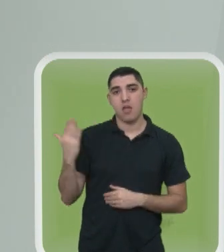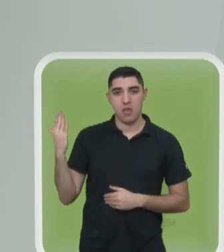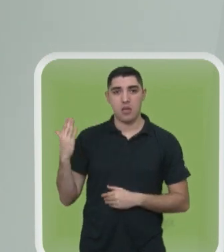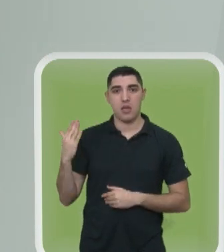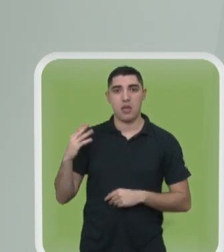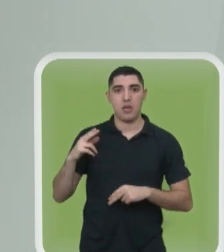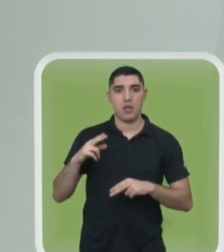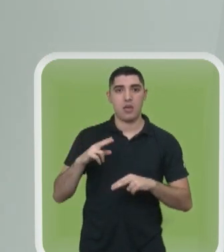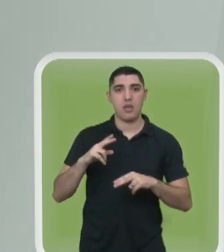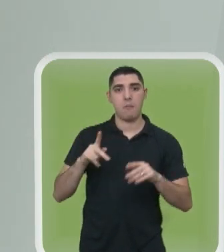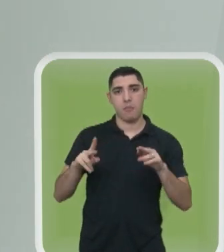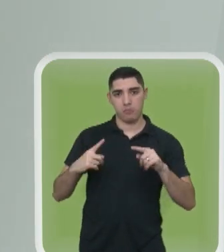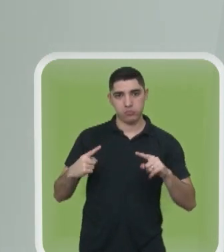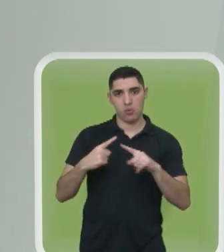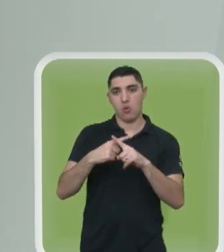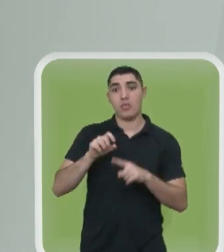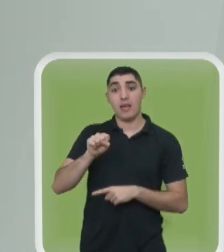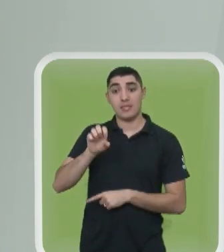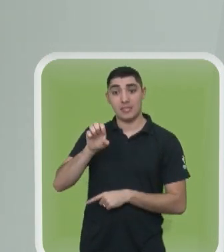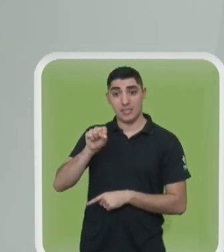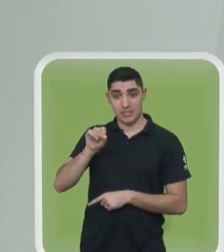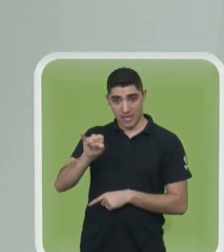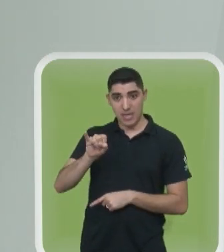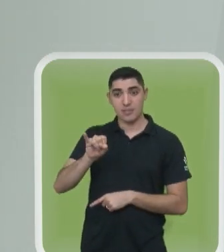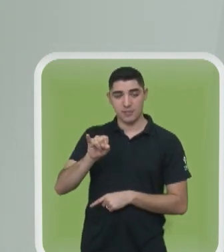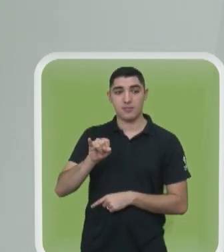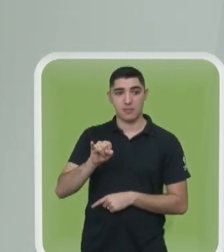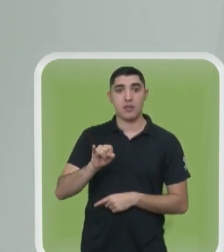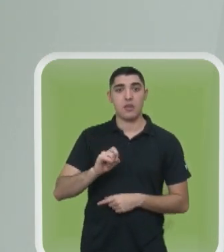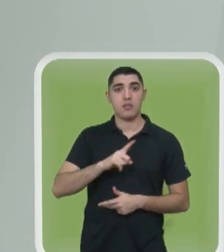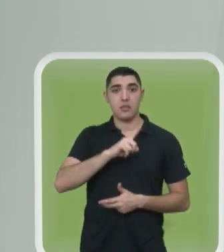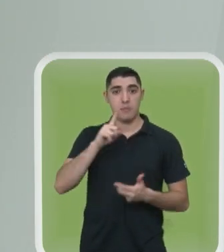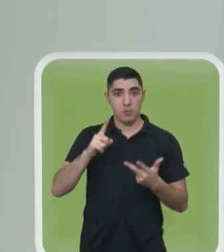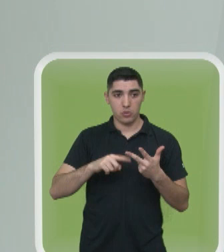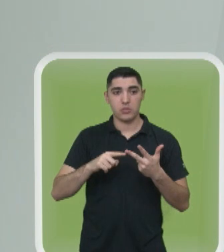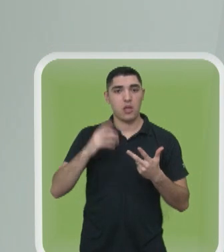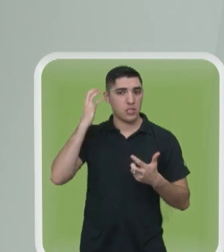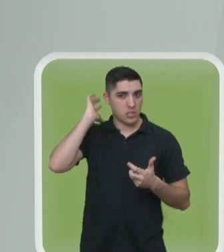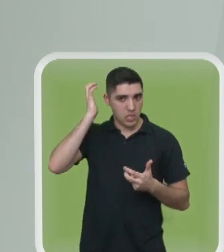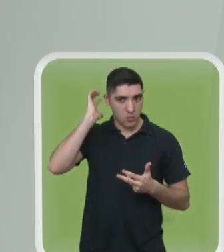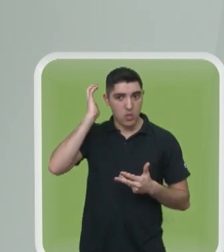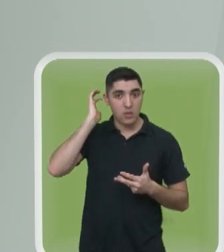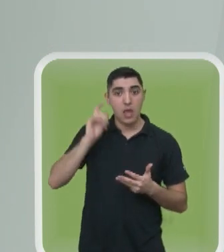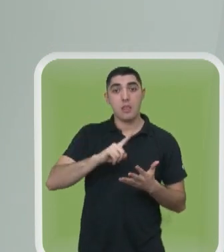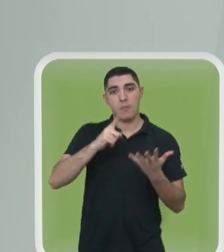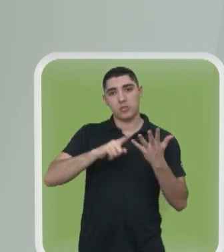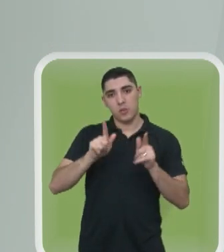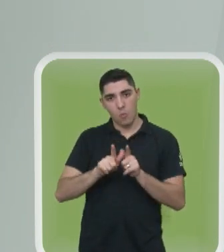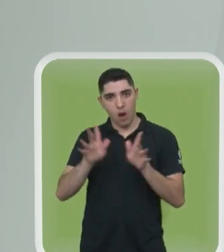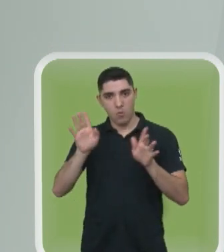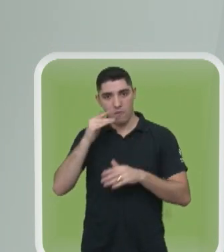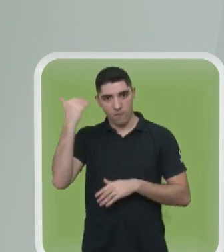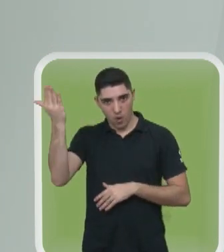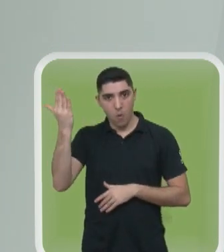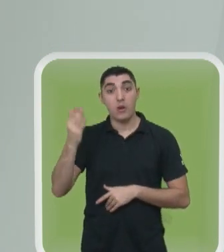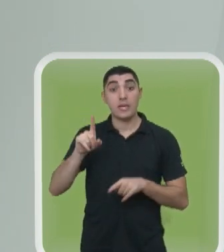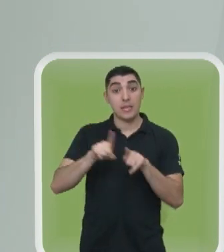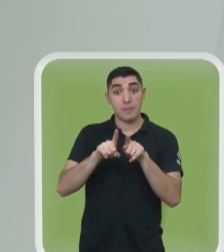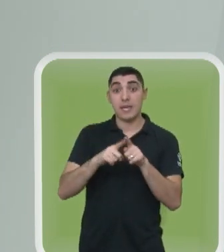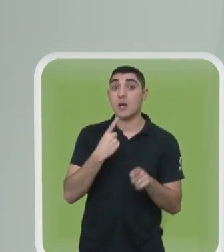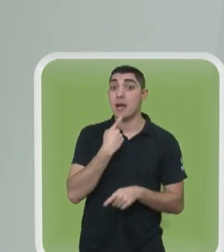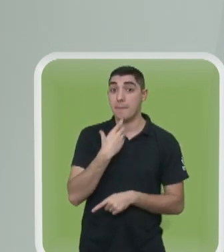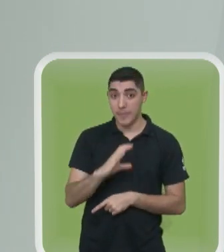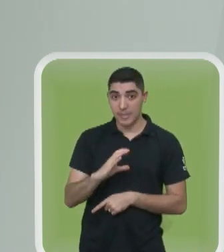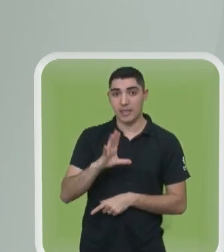contra o SESI, será na Arena Farmaconde. Depois contra o Santo André, sai para pegar o Guarulhos, recebe o Campinas, jogo importante também contra